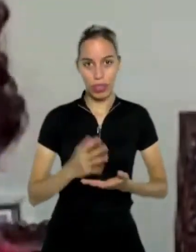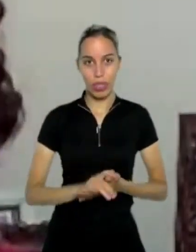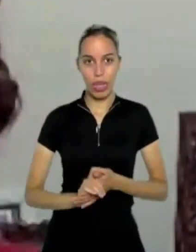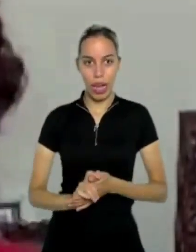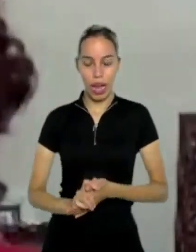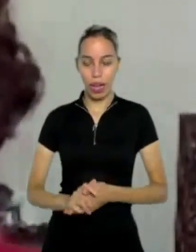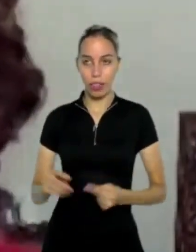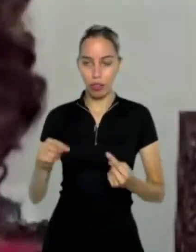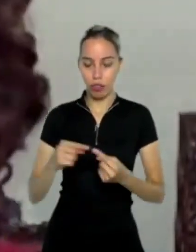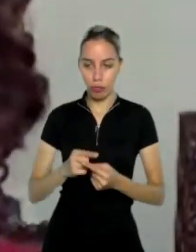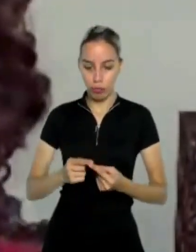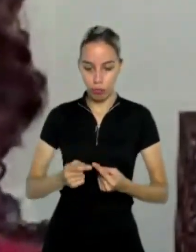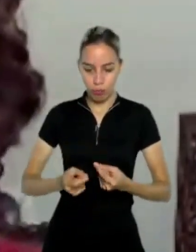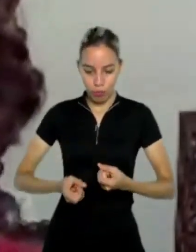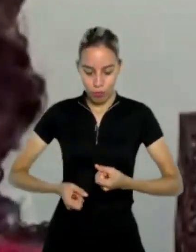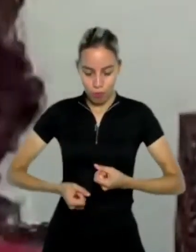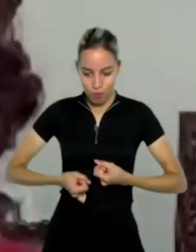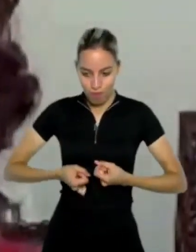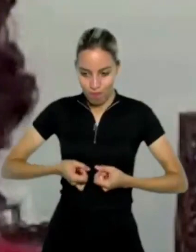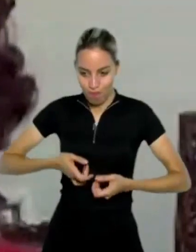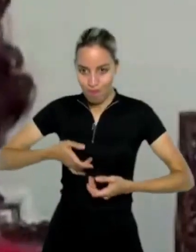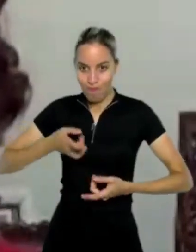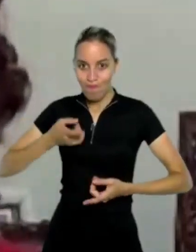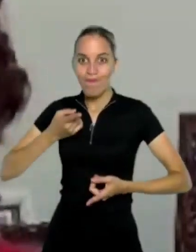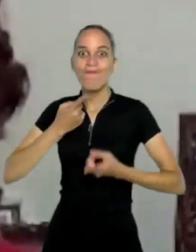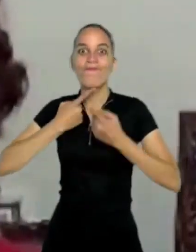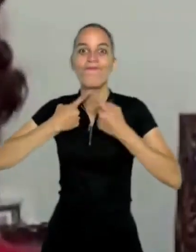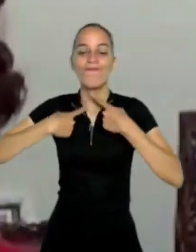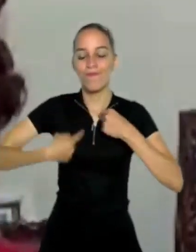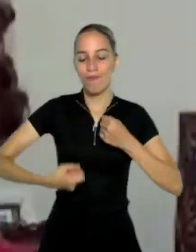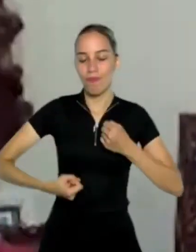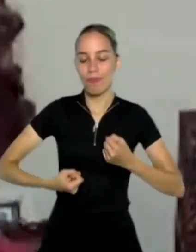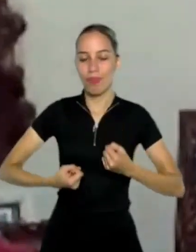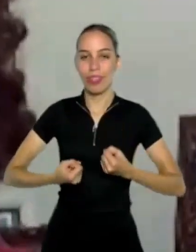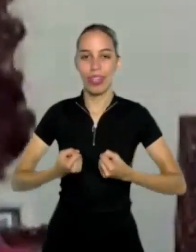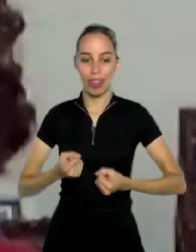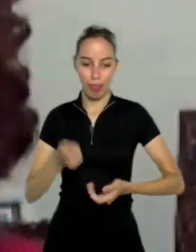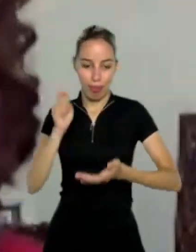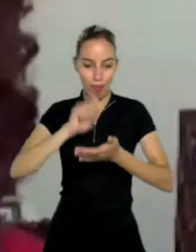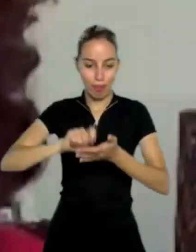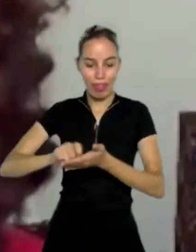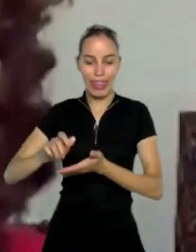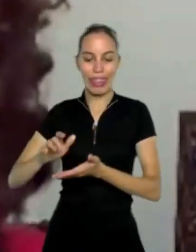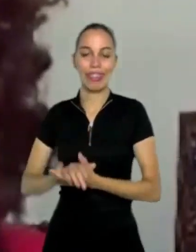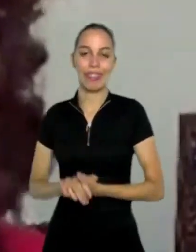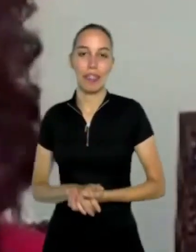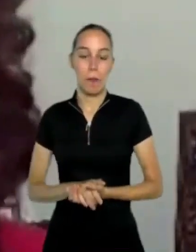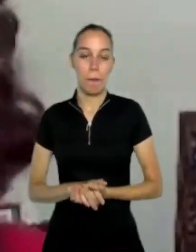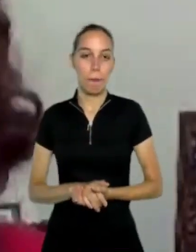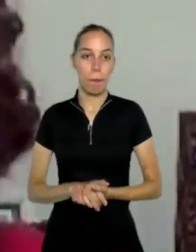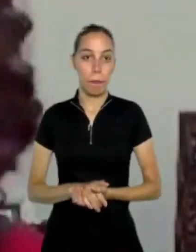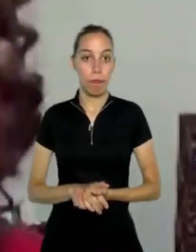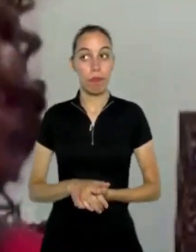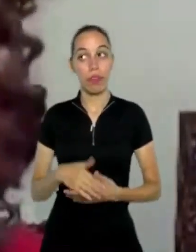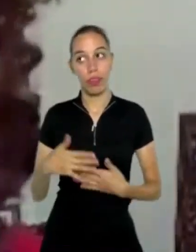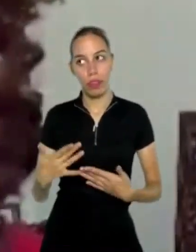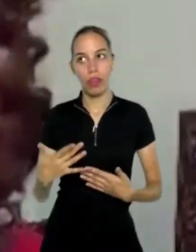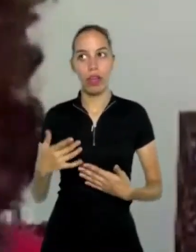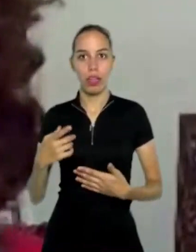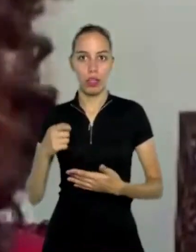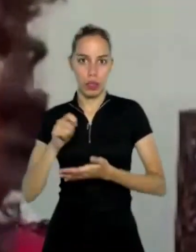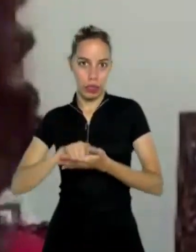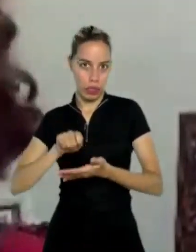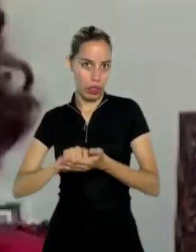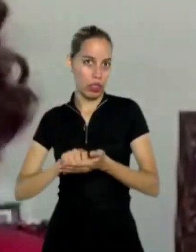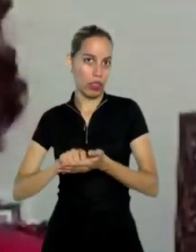acendeu essa centelhazinha que já morava, né, aqui. Apesar de ter sido escritora